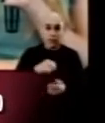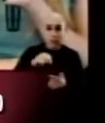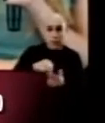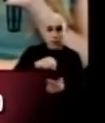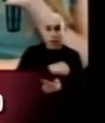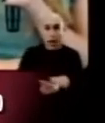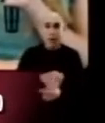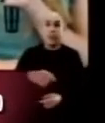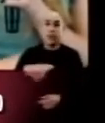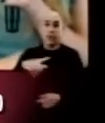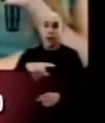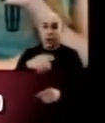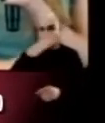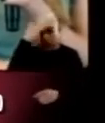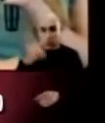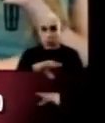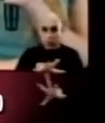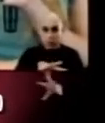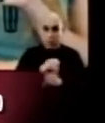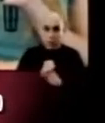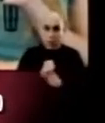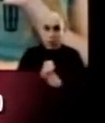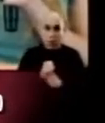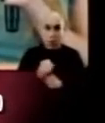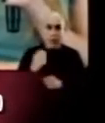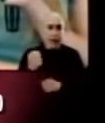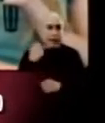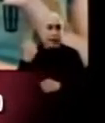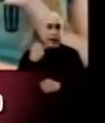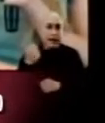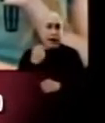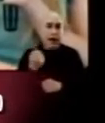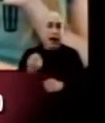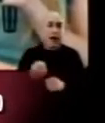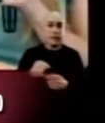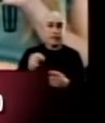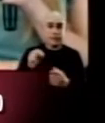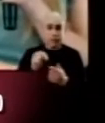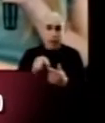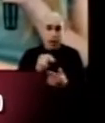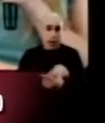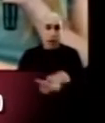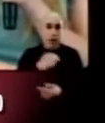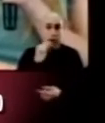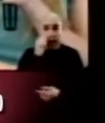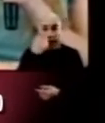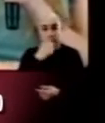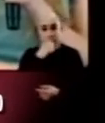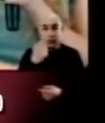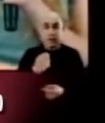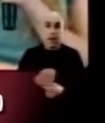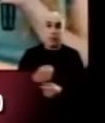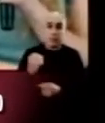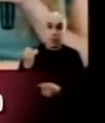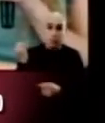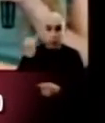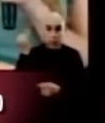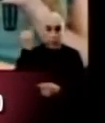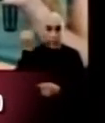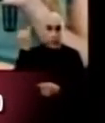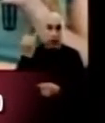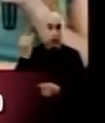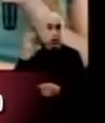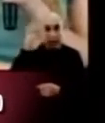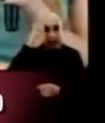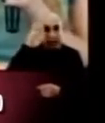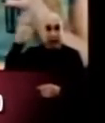está com a doença, na fase aguda principalmente, é o exame de PCR e por isso ele é o nosso exame de preferência, o exame